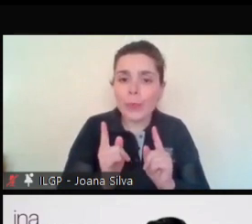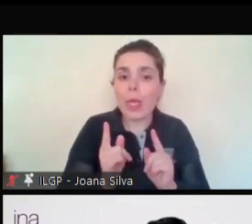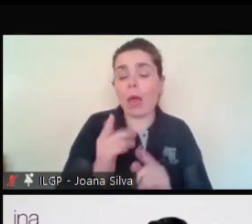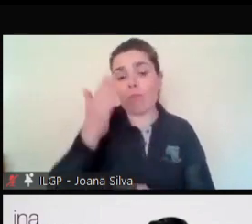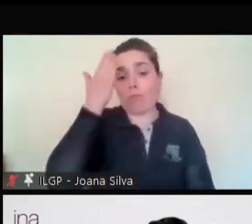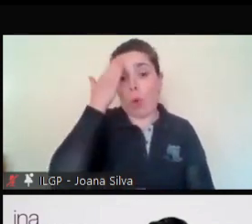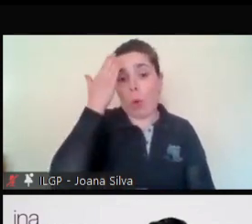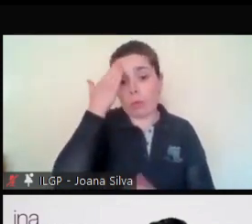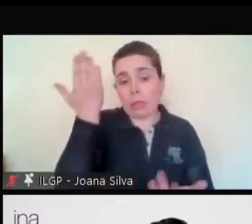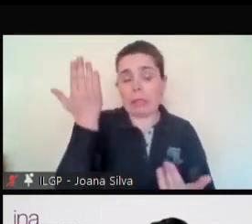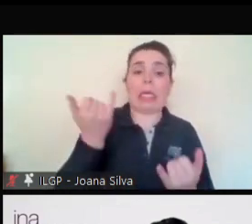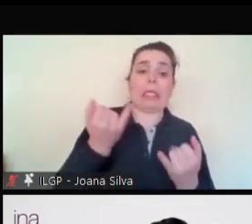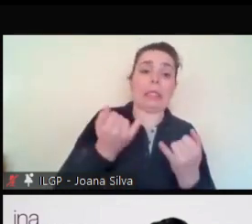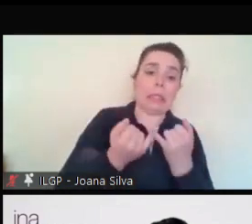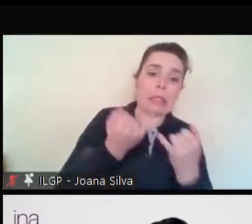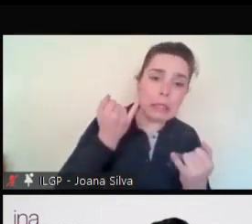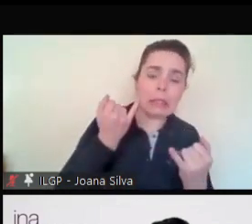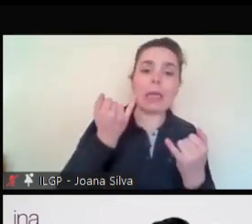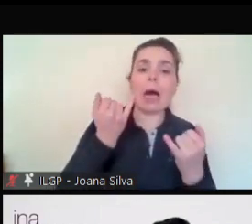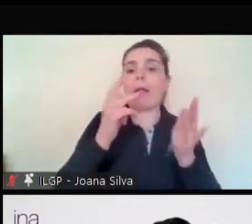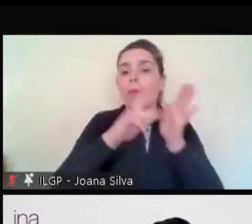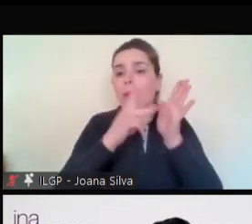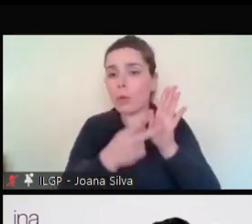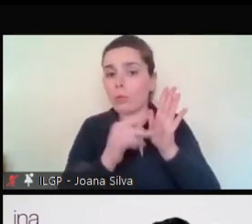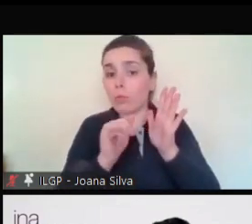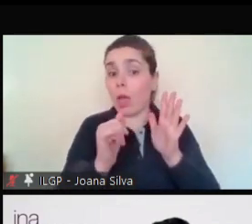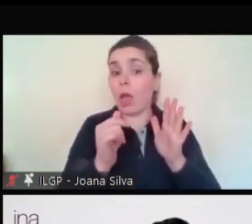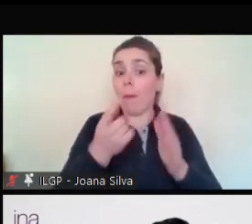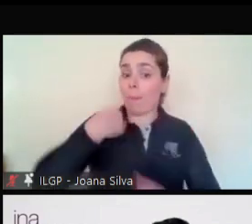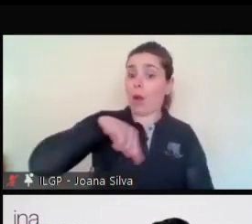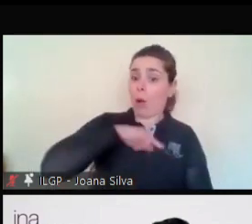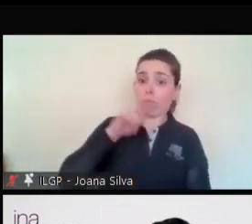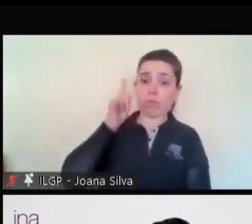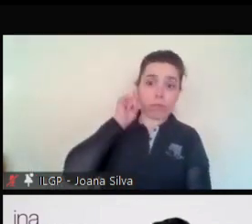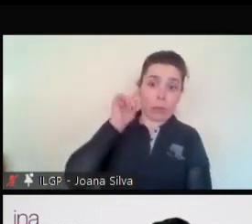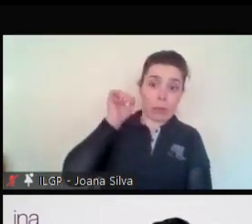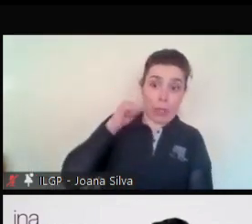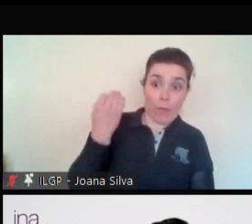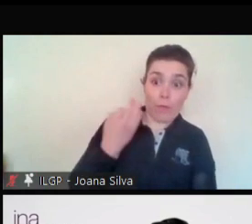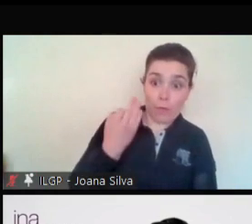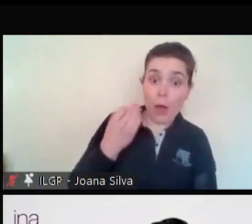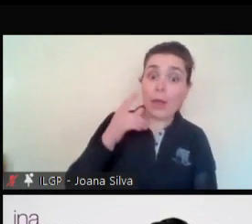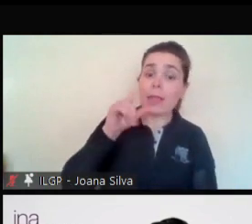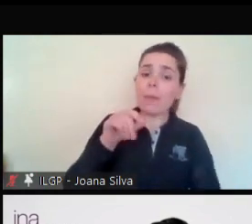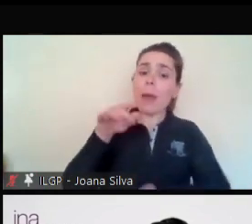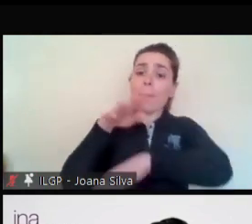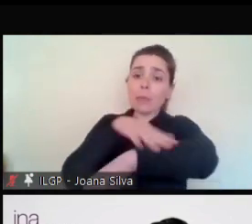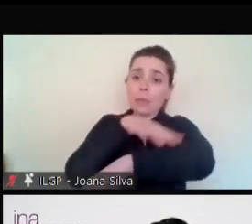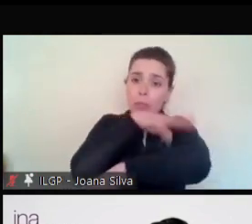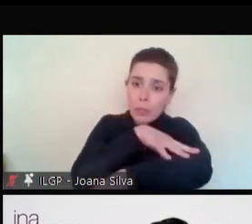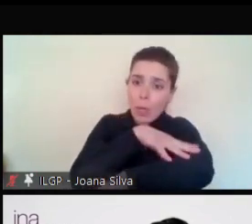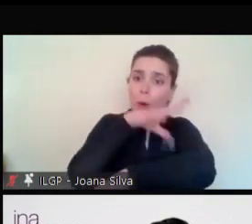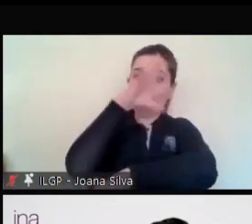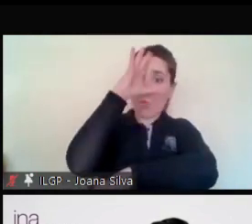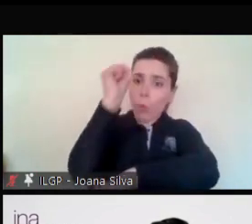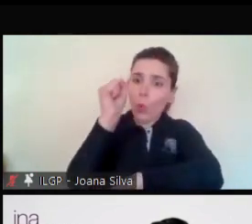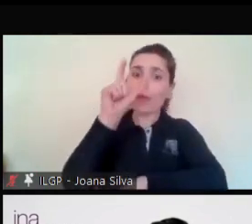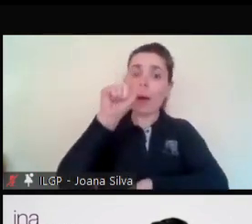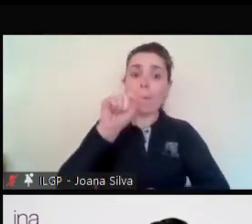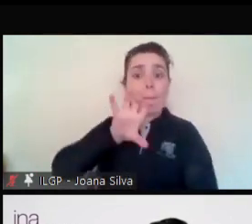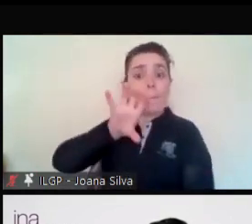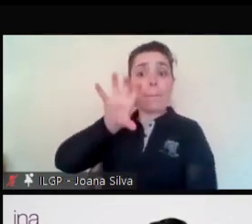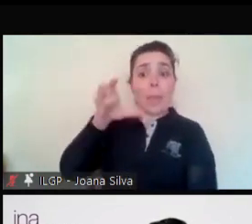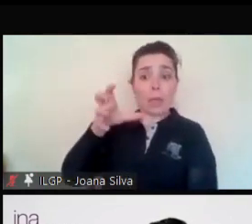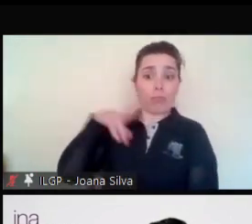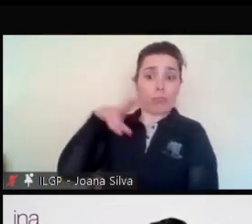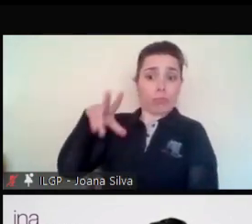digitais são absolutamente indispensáveis, não só para a agência, mas para que a administração e o país possa, digamos, e